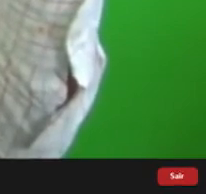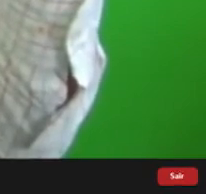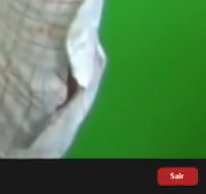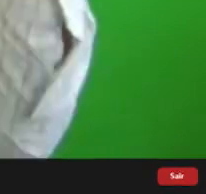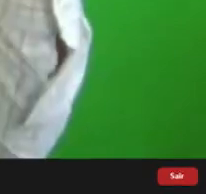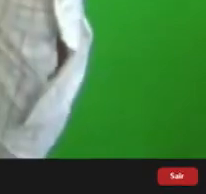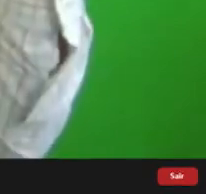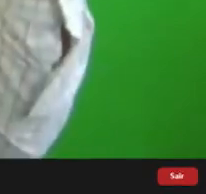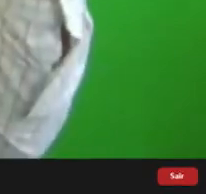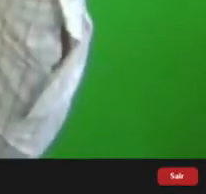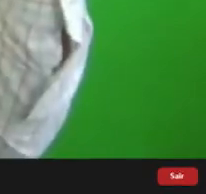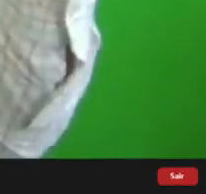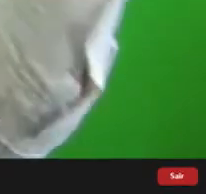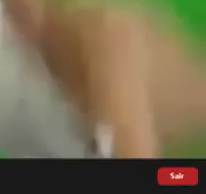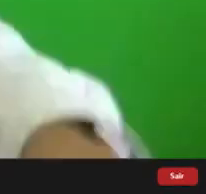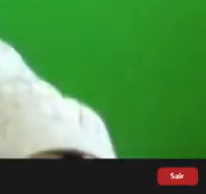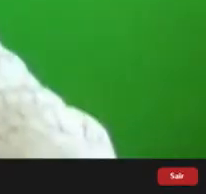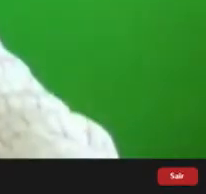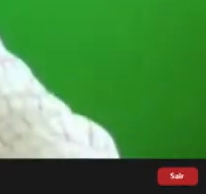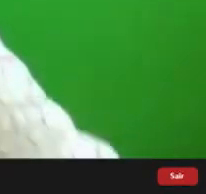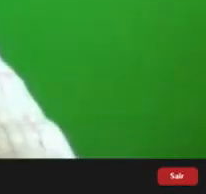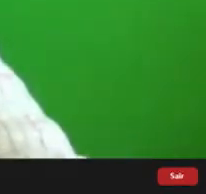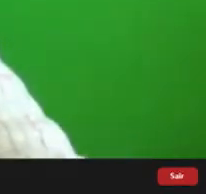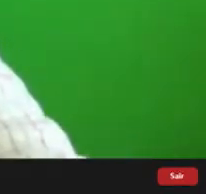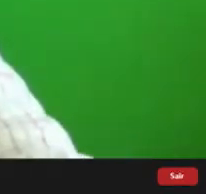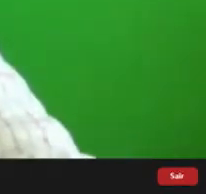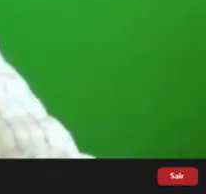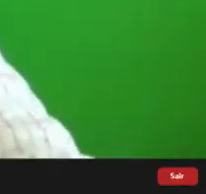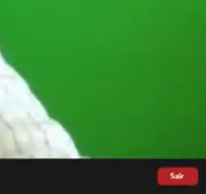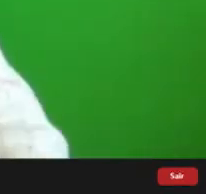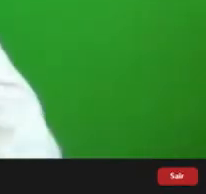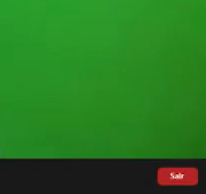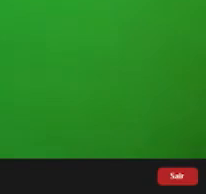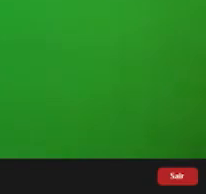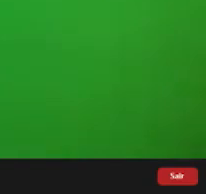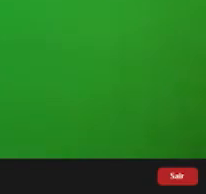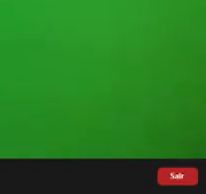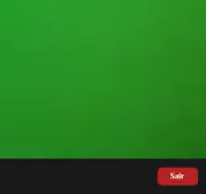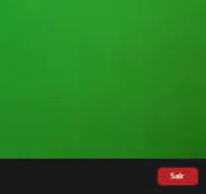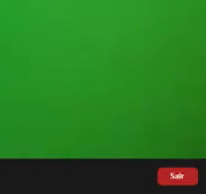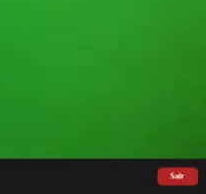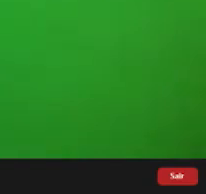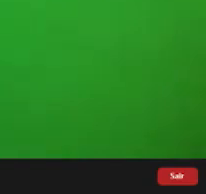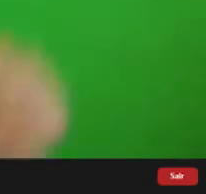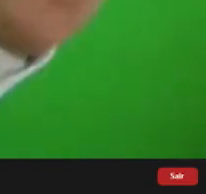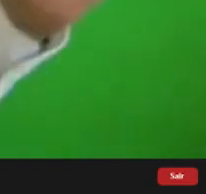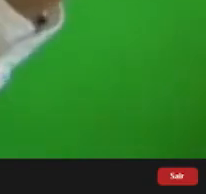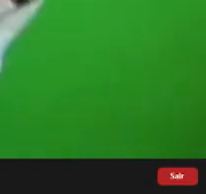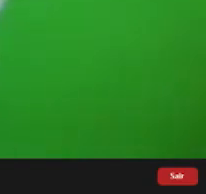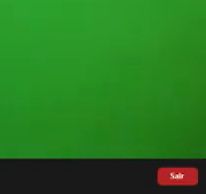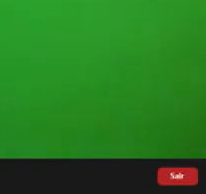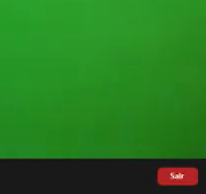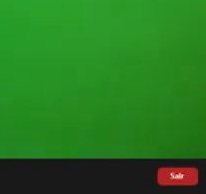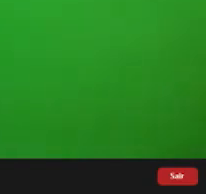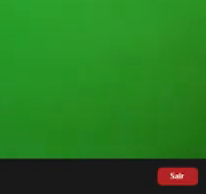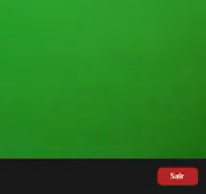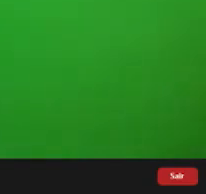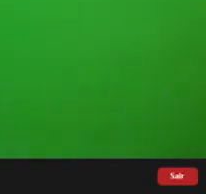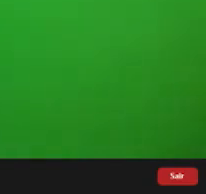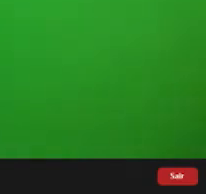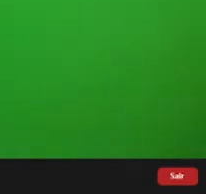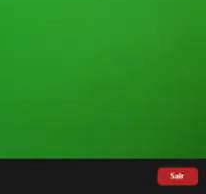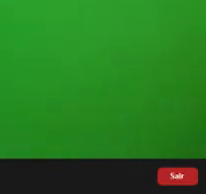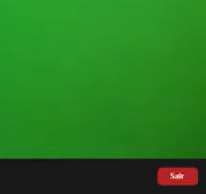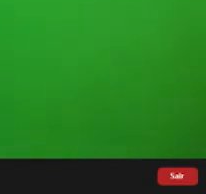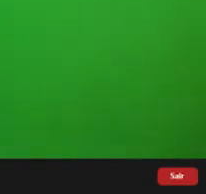Se não tivesse falido antes da pandemia, ia falir agora. Campinas não tem um hotel rural, né? Então, quando